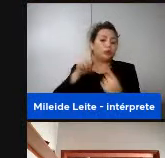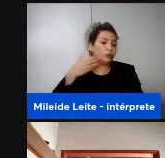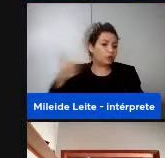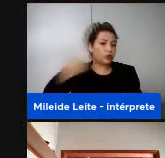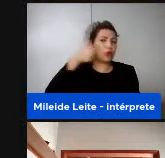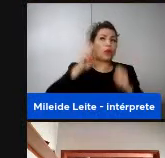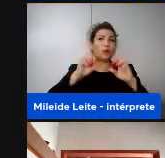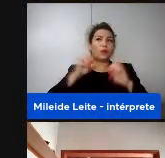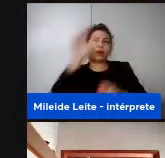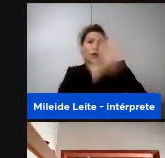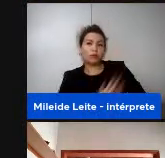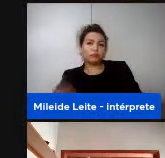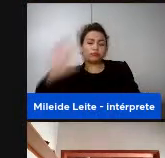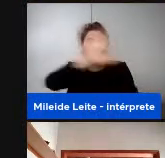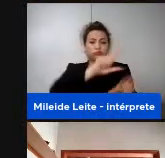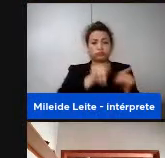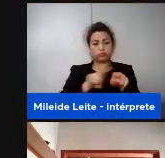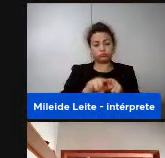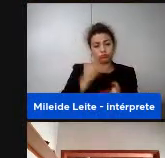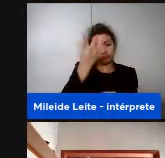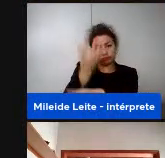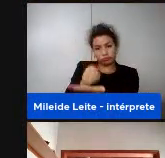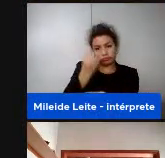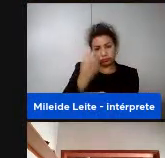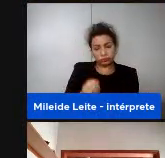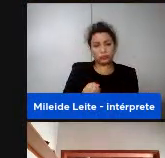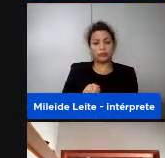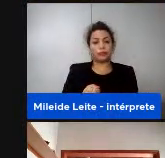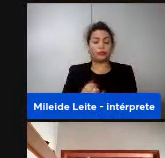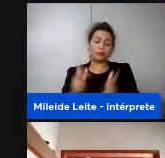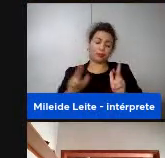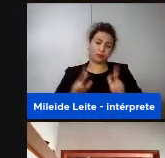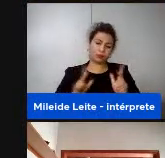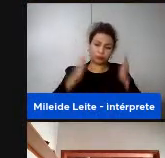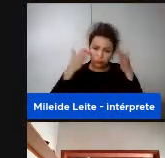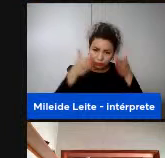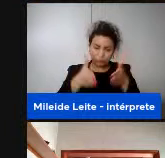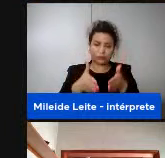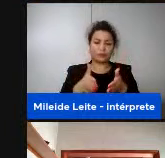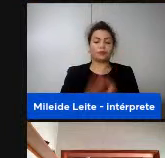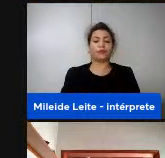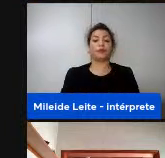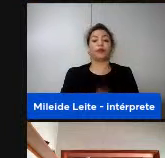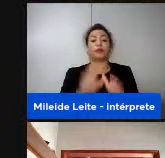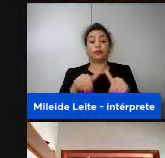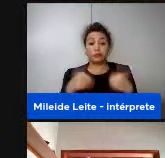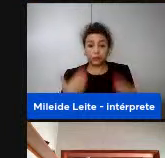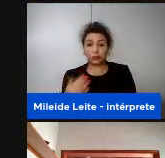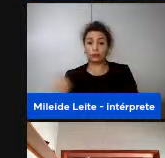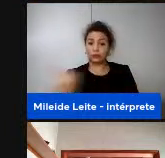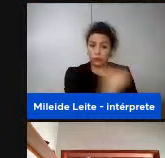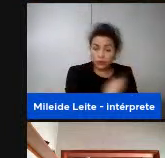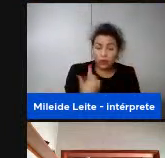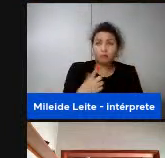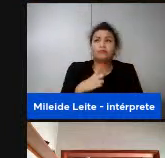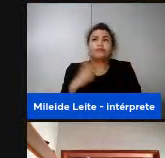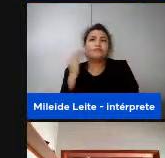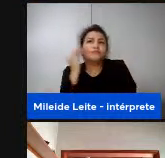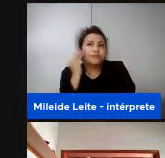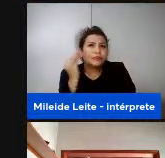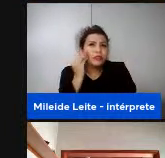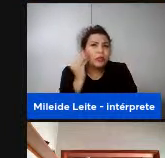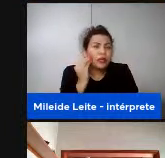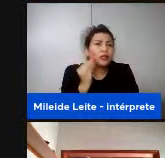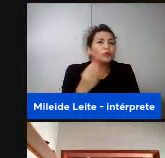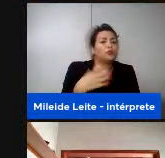geral e também da alfabetização em particular, certo? Então, nós estamos tentando, da maneira com a qual